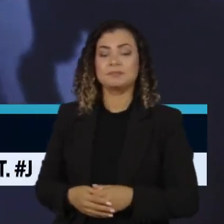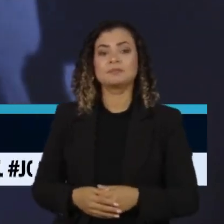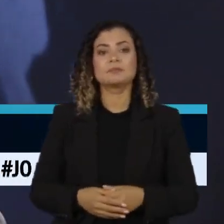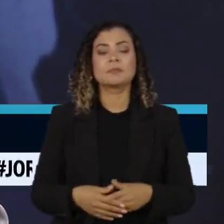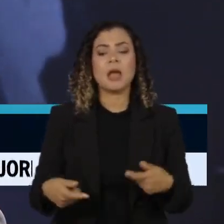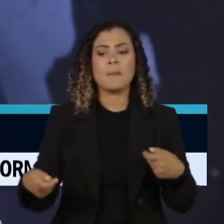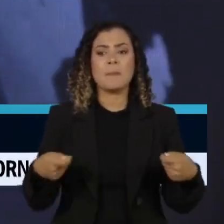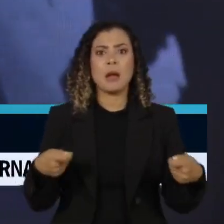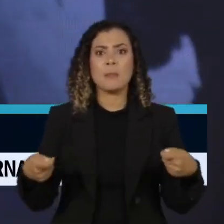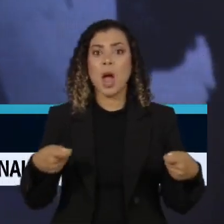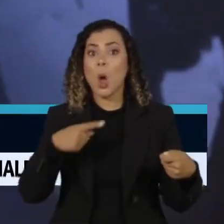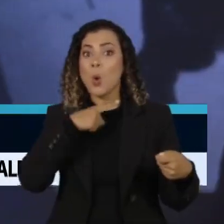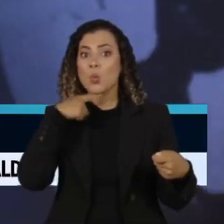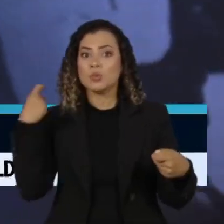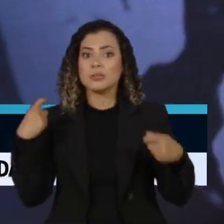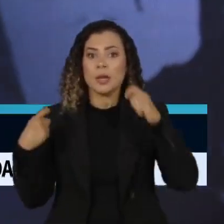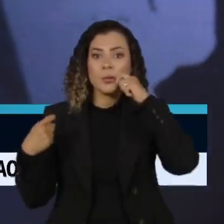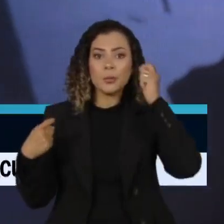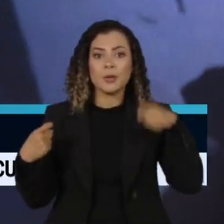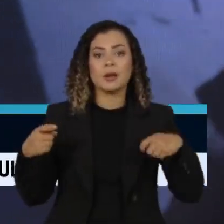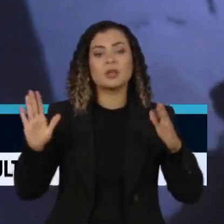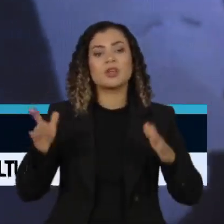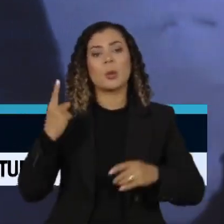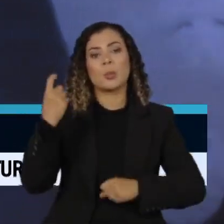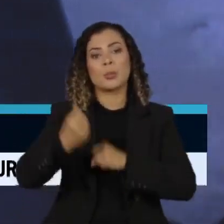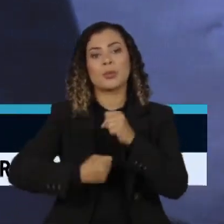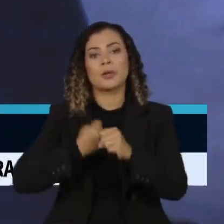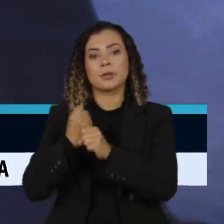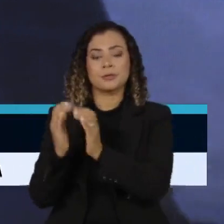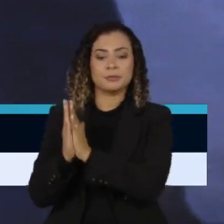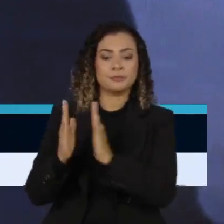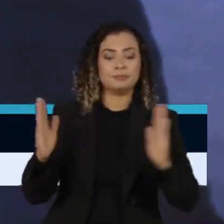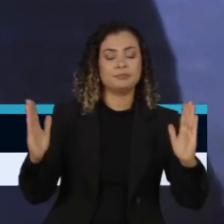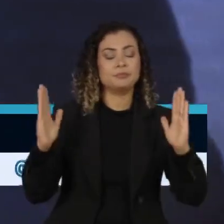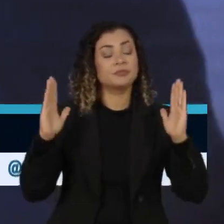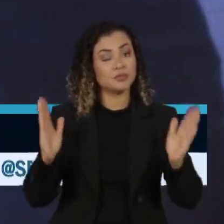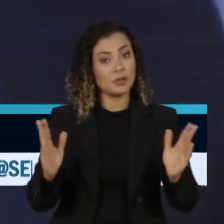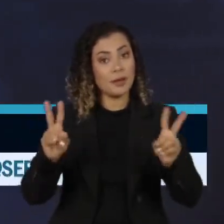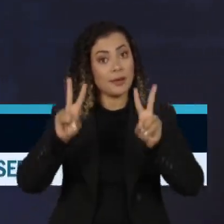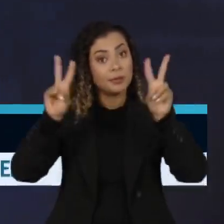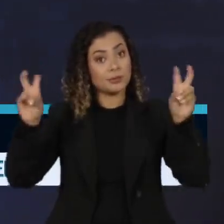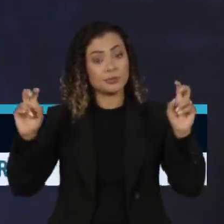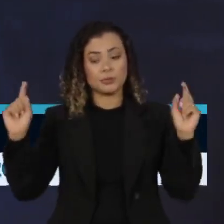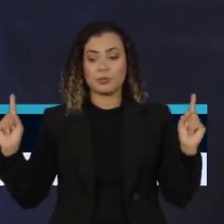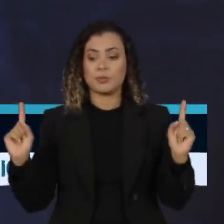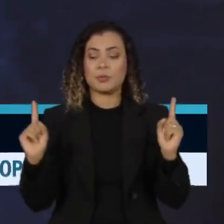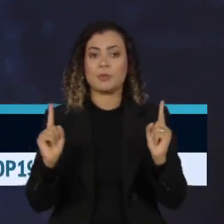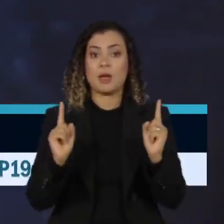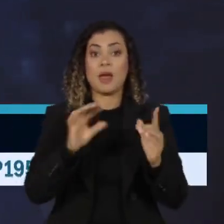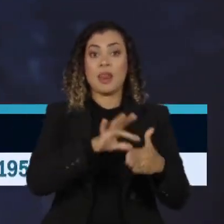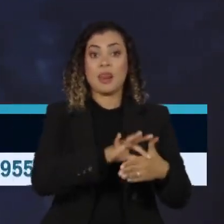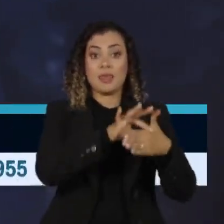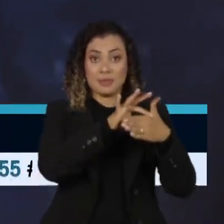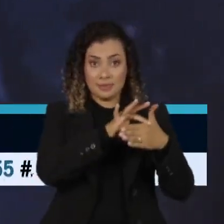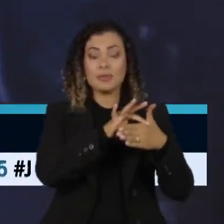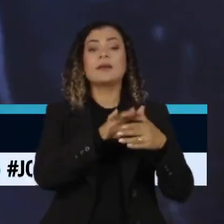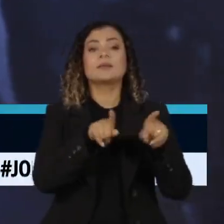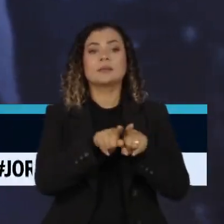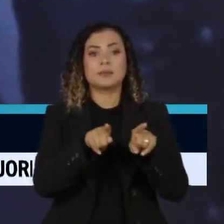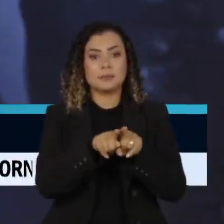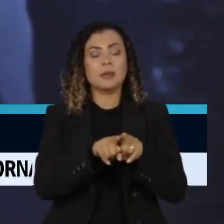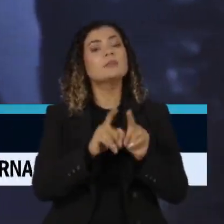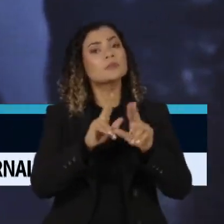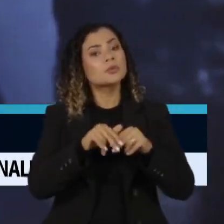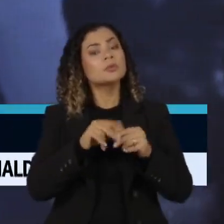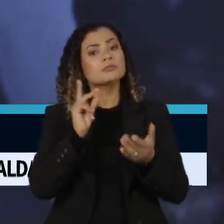O conflito entre russos e ucranianos, que já dura mais de um ano, foi o principal assunto do encontro entre lideranças em Pequim. Emmanuel Macron e